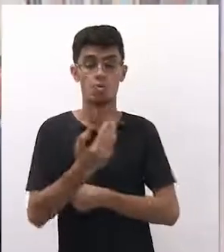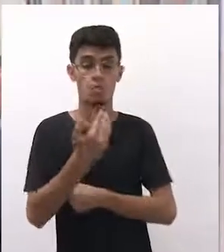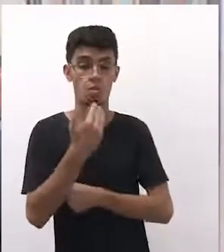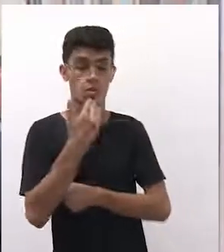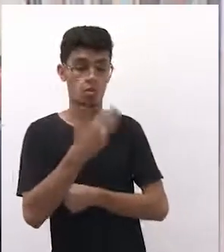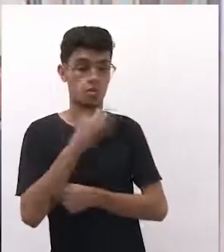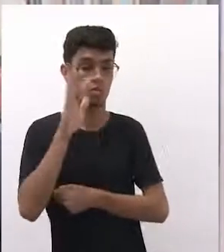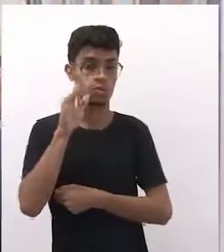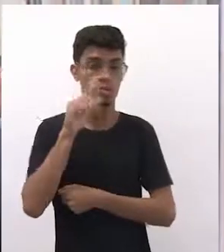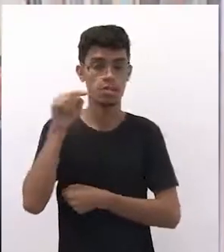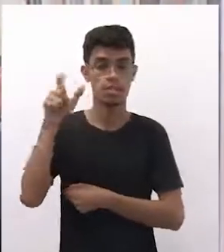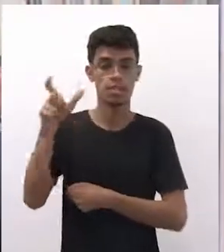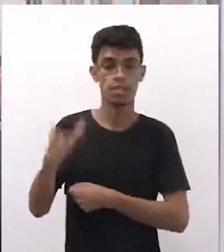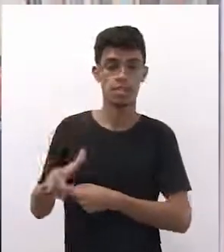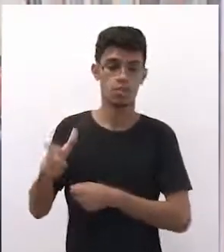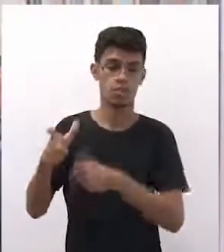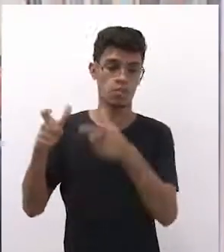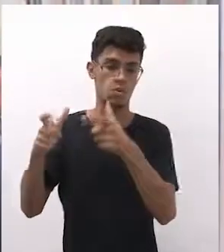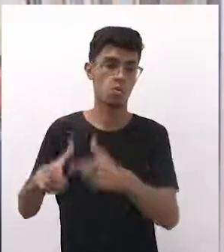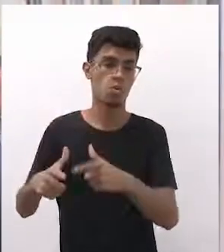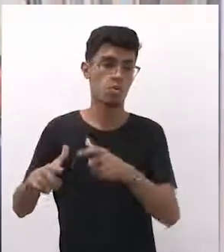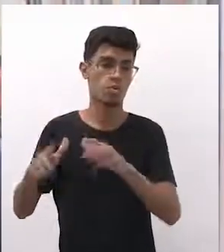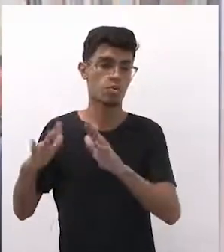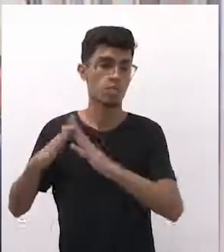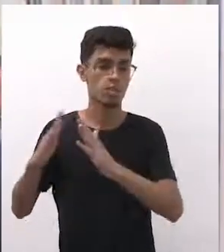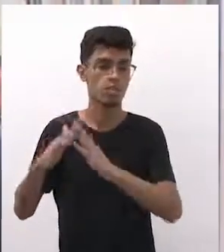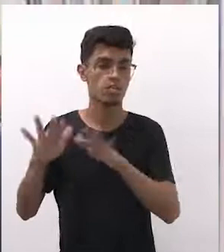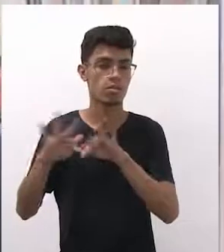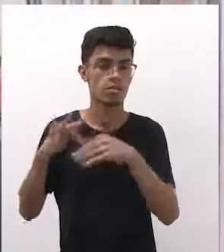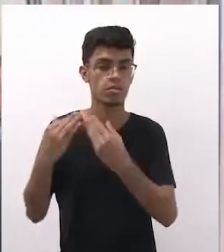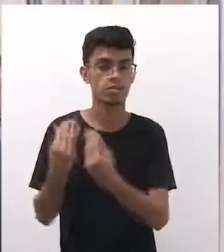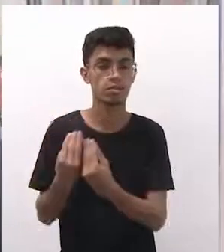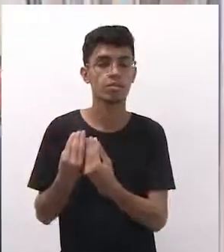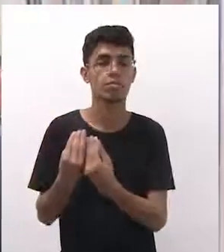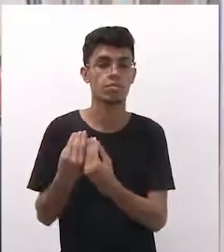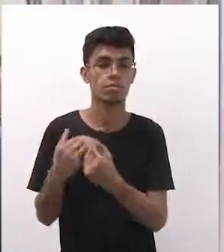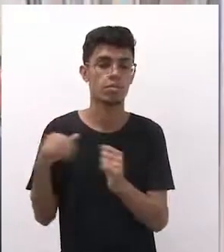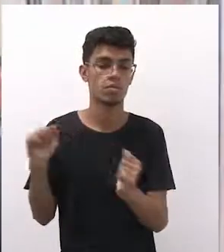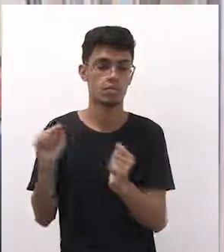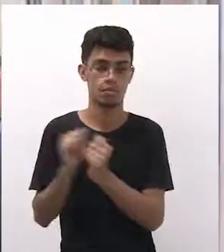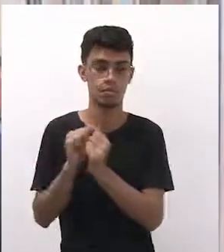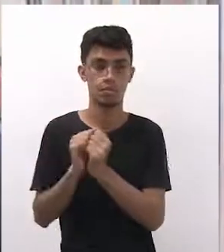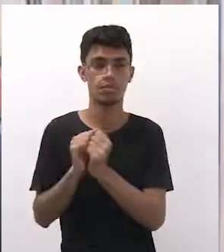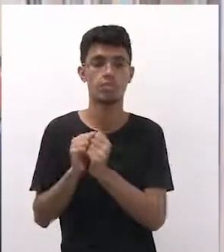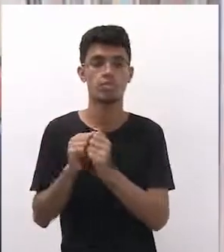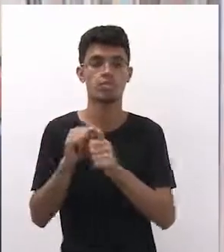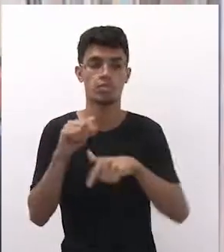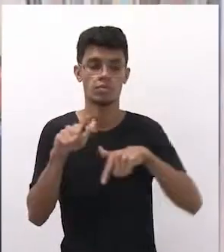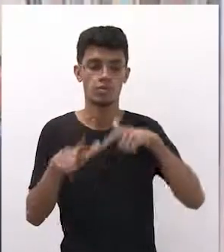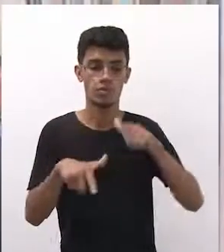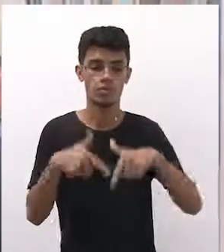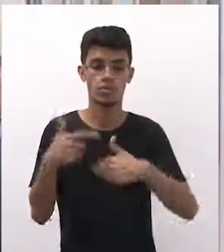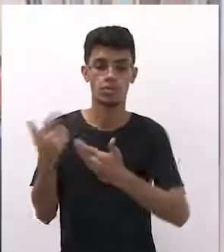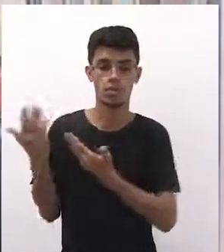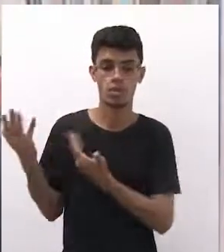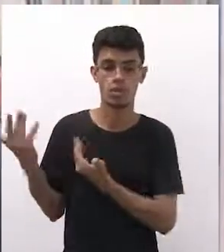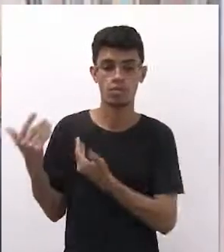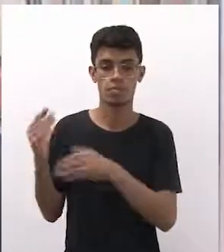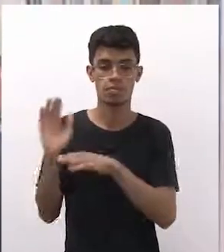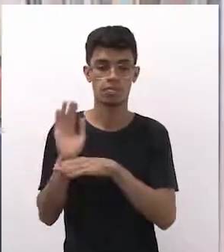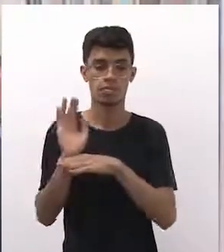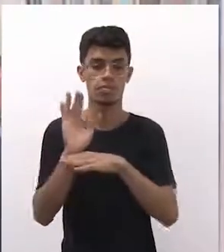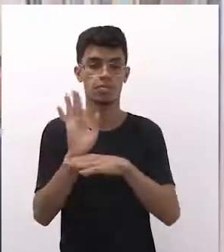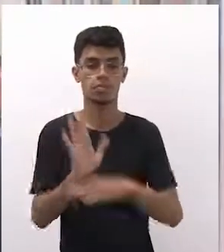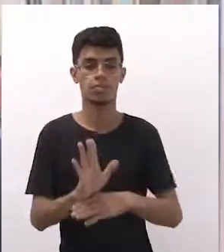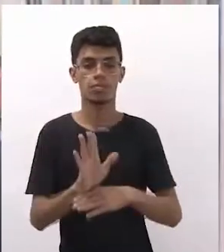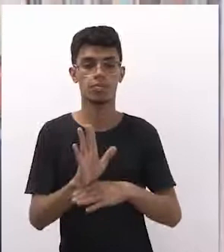residência, né? Dessa família, e essa família junta aí todas as crianças ali que possam contribuir para que